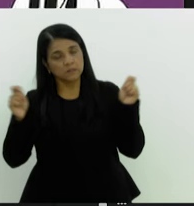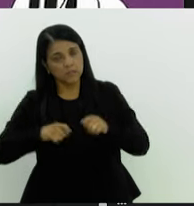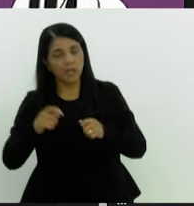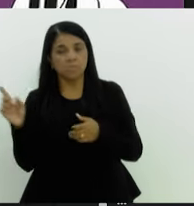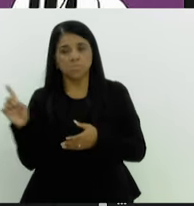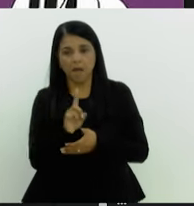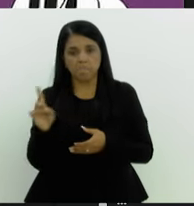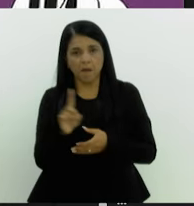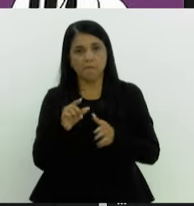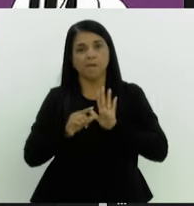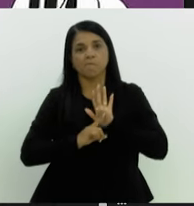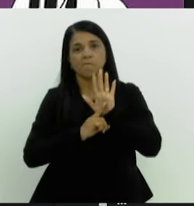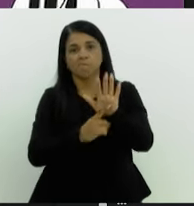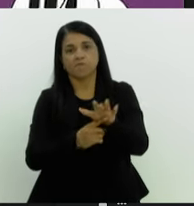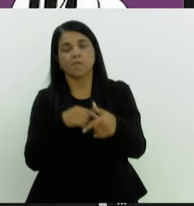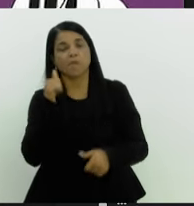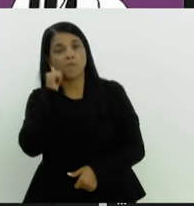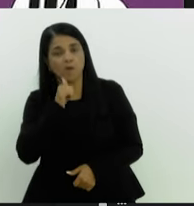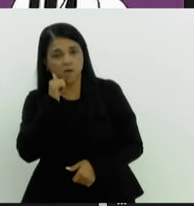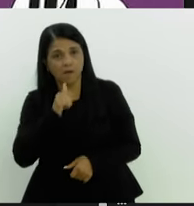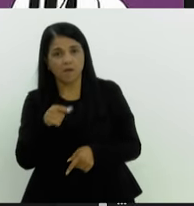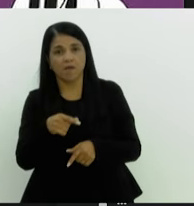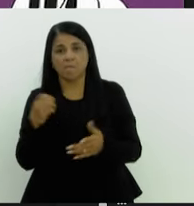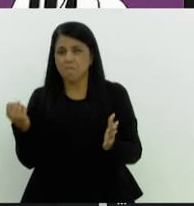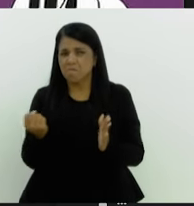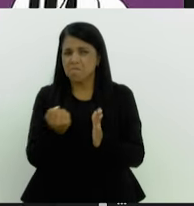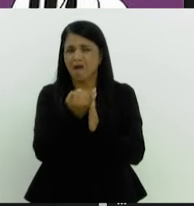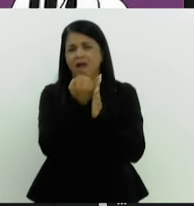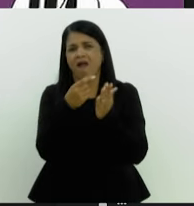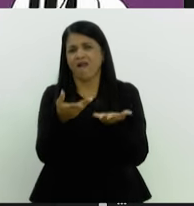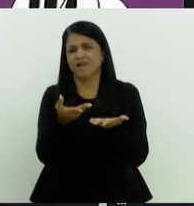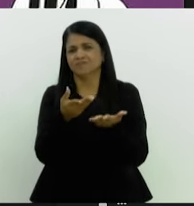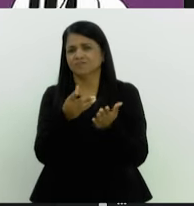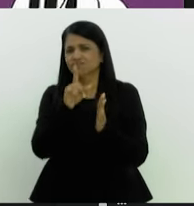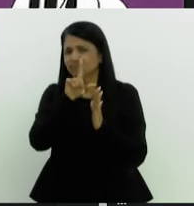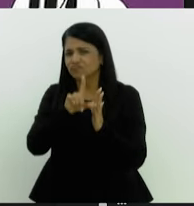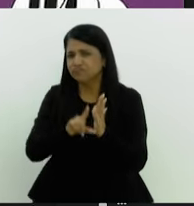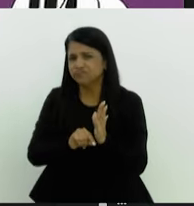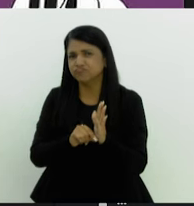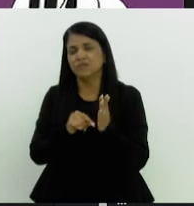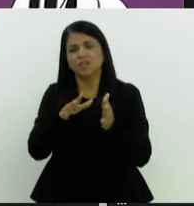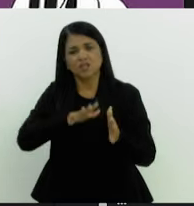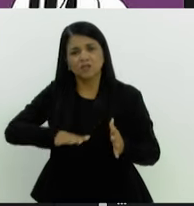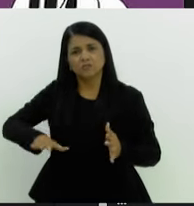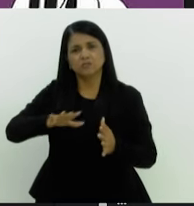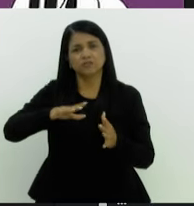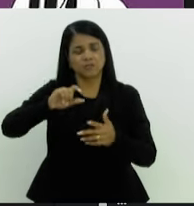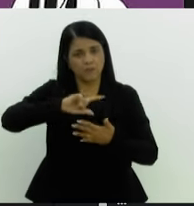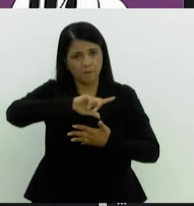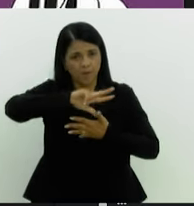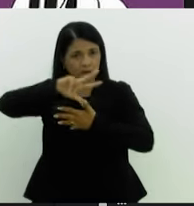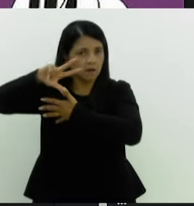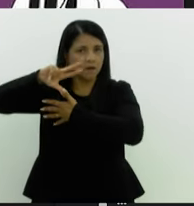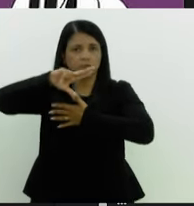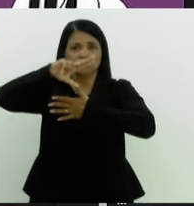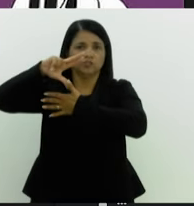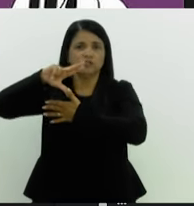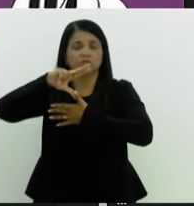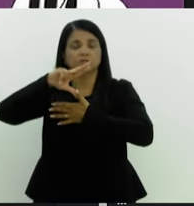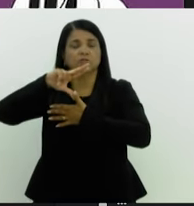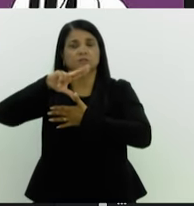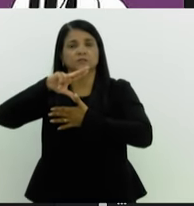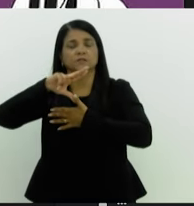feminina nós ocupamos marcas muito ruins em todo o cenário internacional seja da América Latina seja no